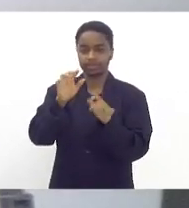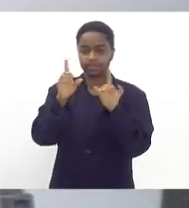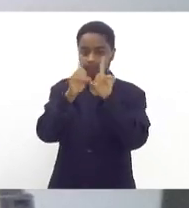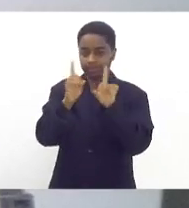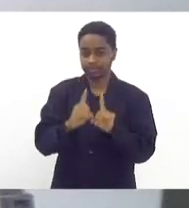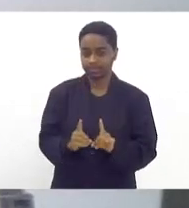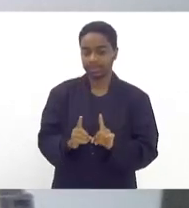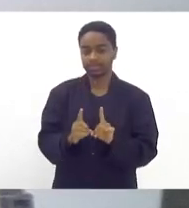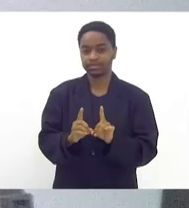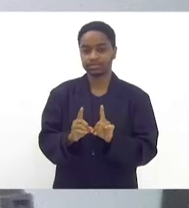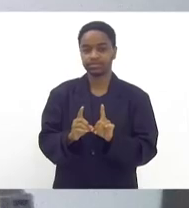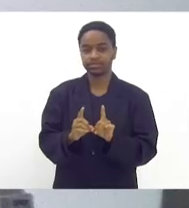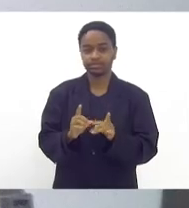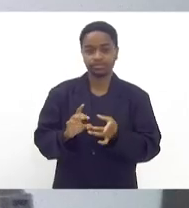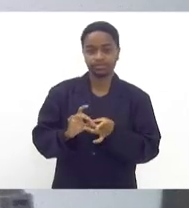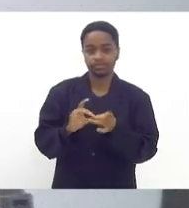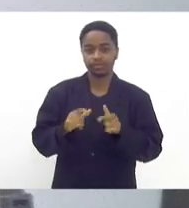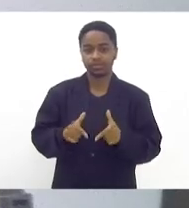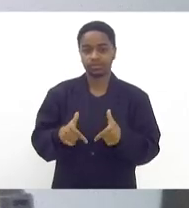muito obrigado